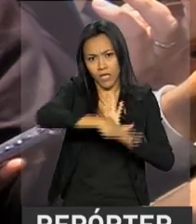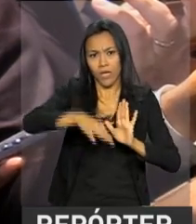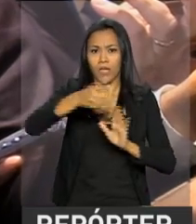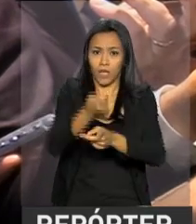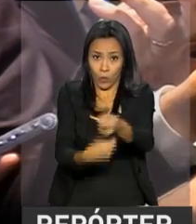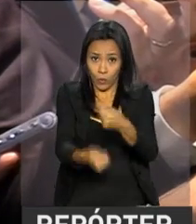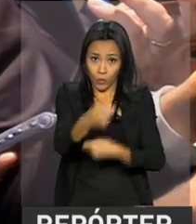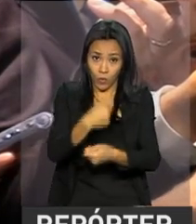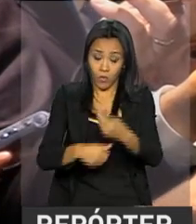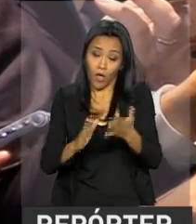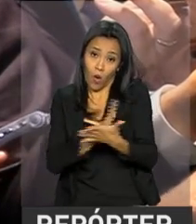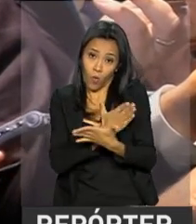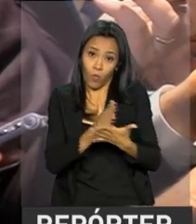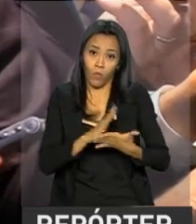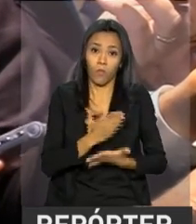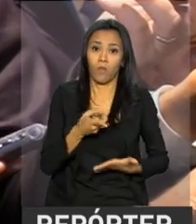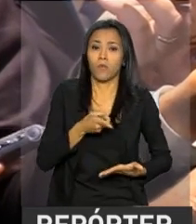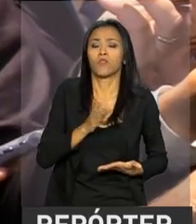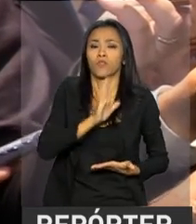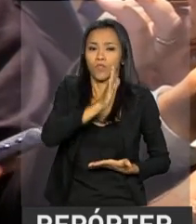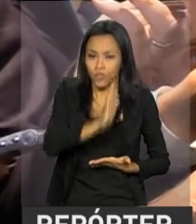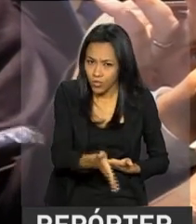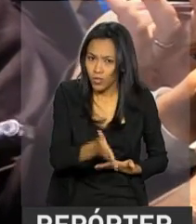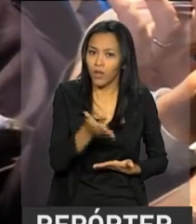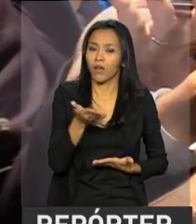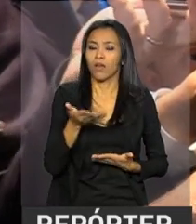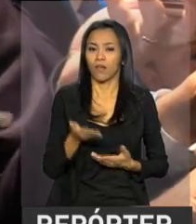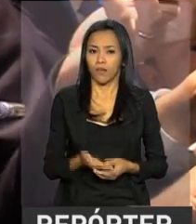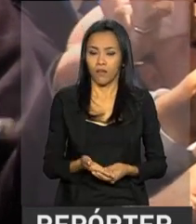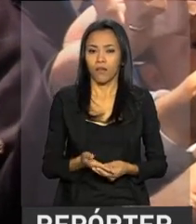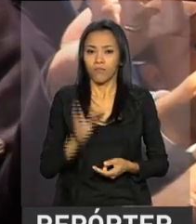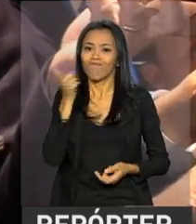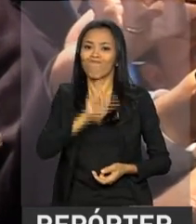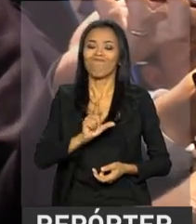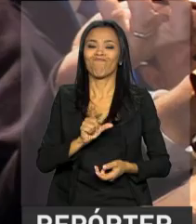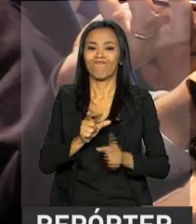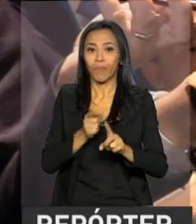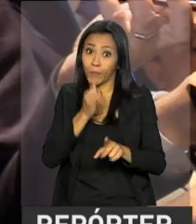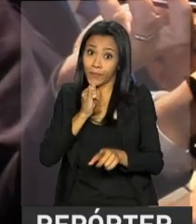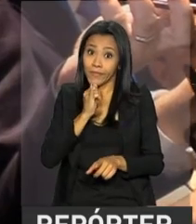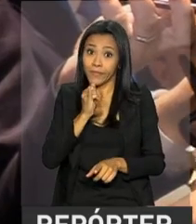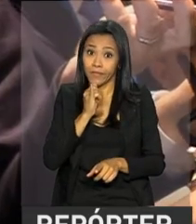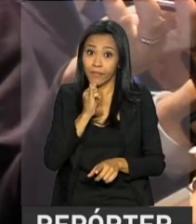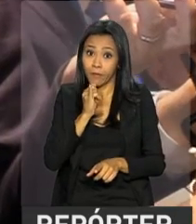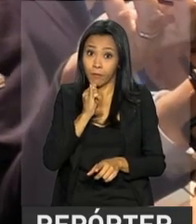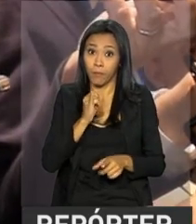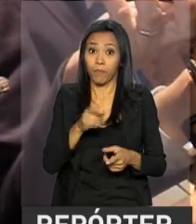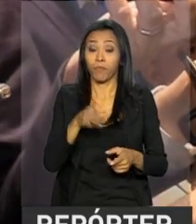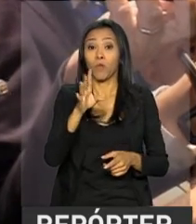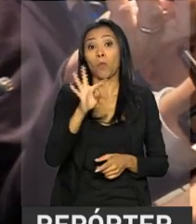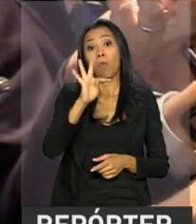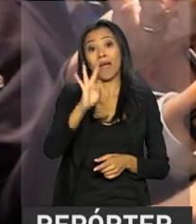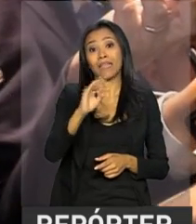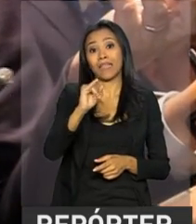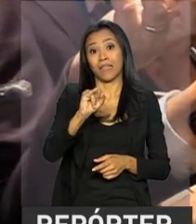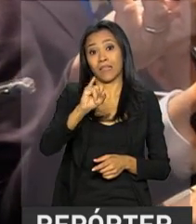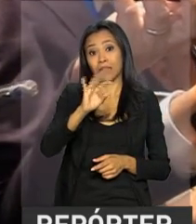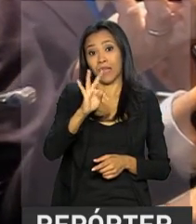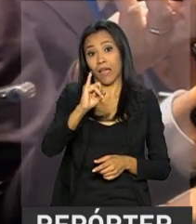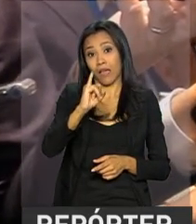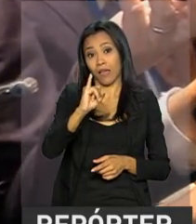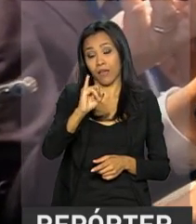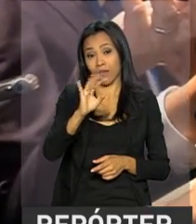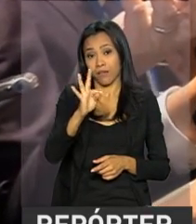algumas delas já foram aprovadas como por exemplo a taxa de longo prazo por ben 10 é muito